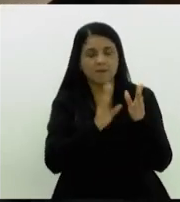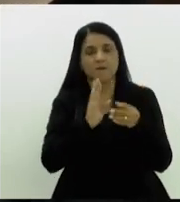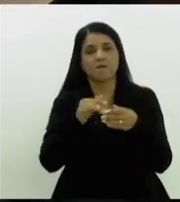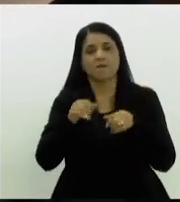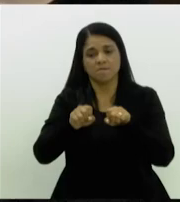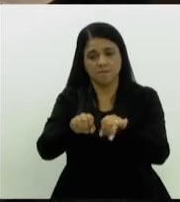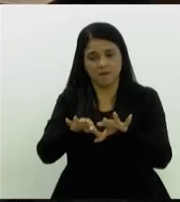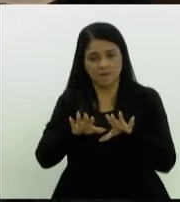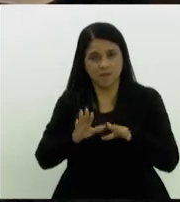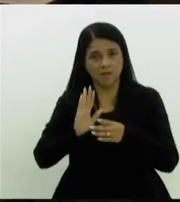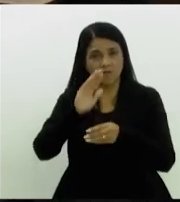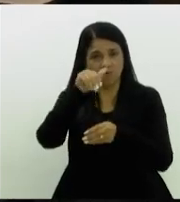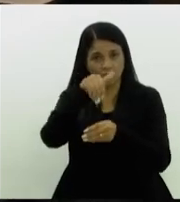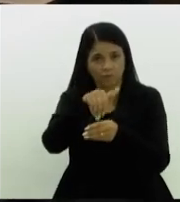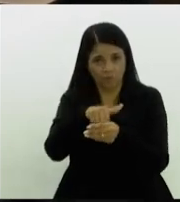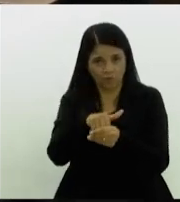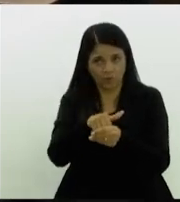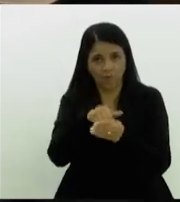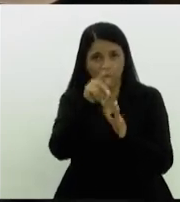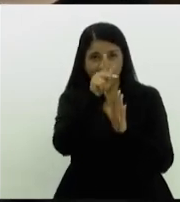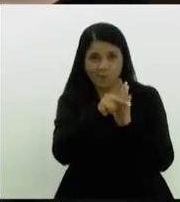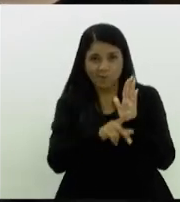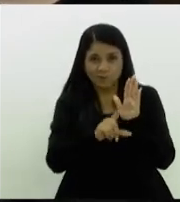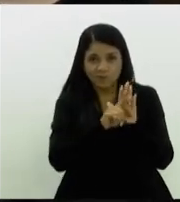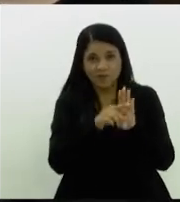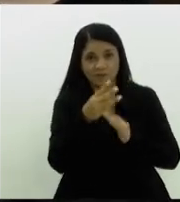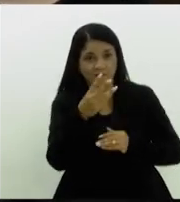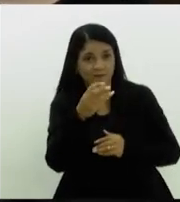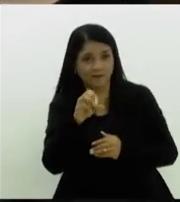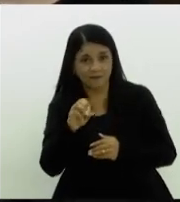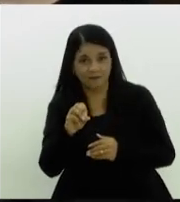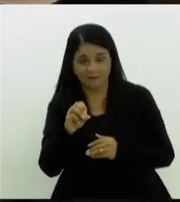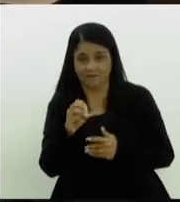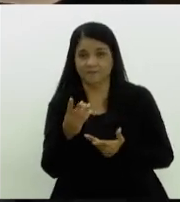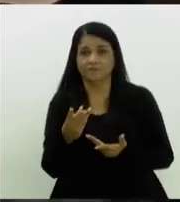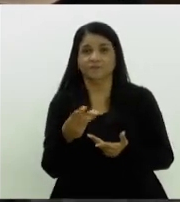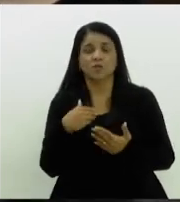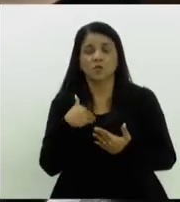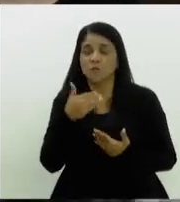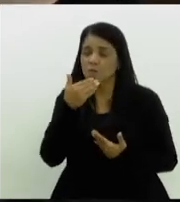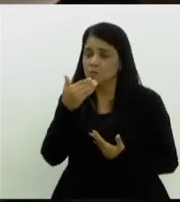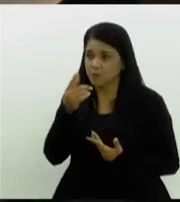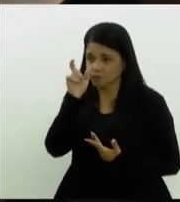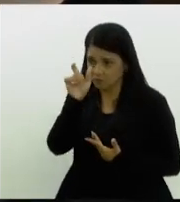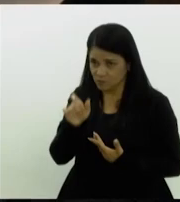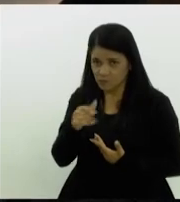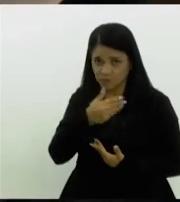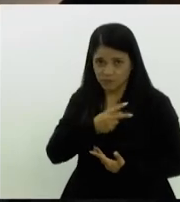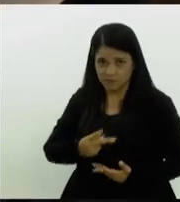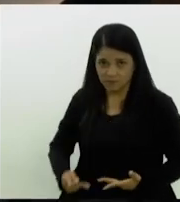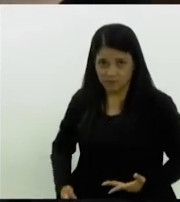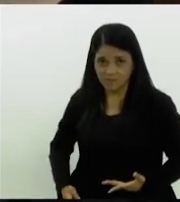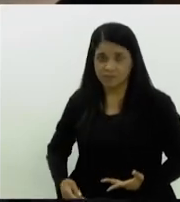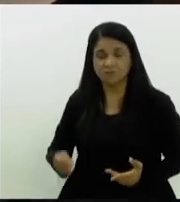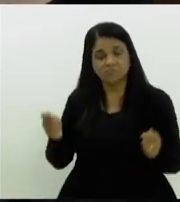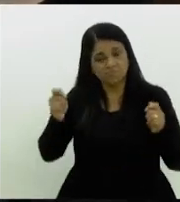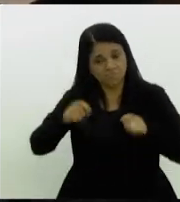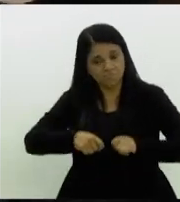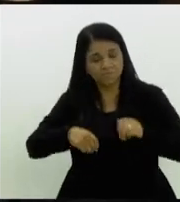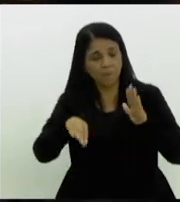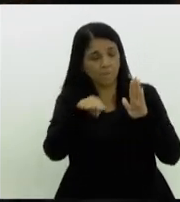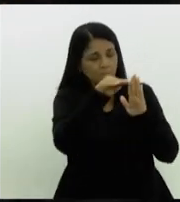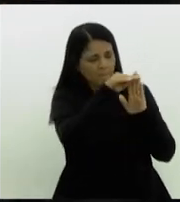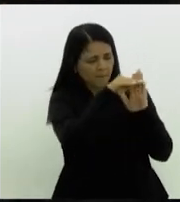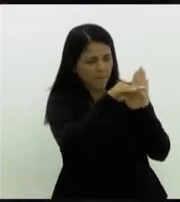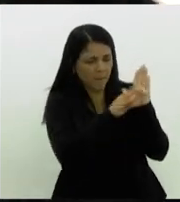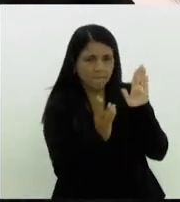votado. Aí eu conto com a sensibilidade de Vossa Excelência para que isso seja possível. E nunca aconteceu na